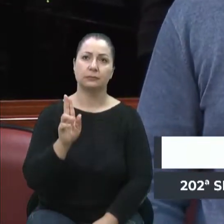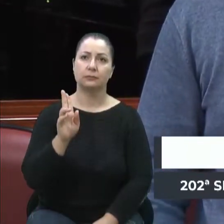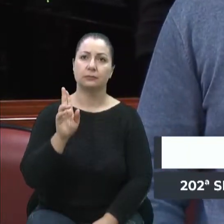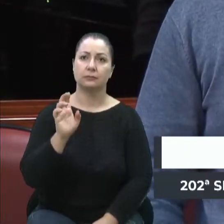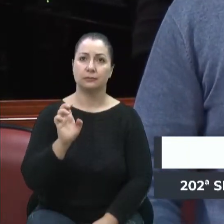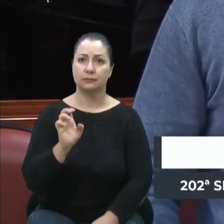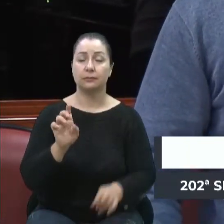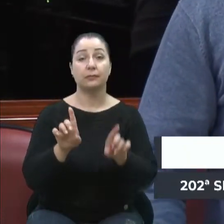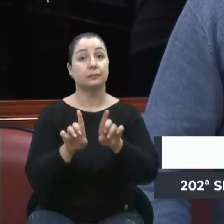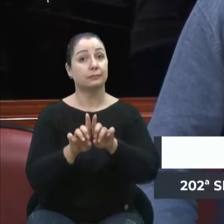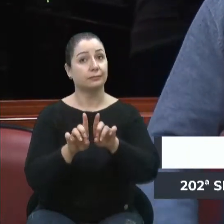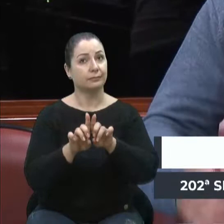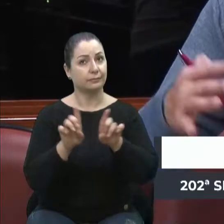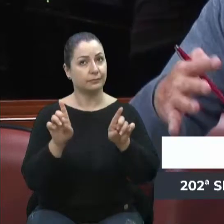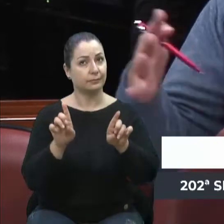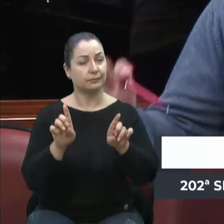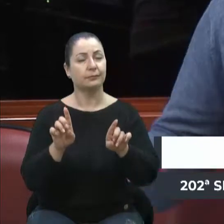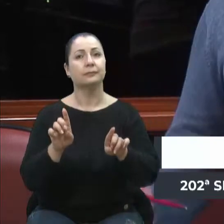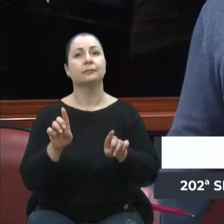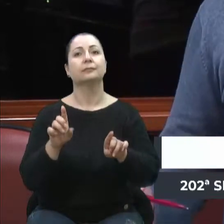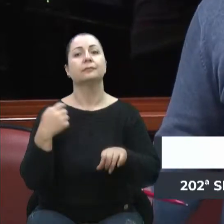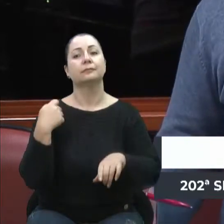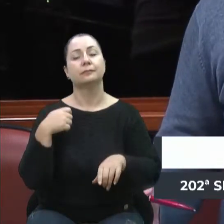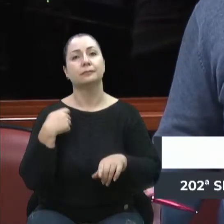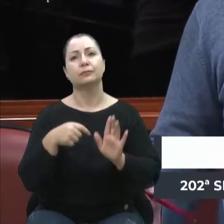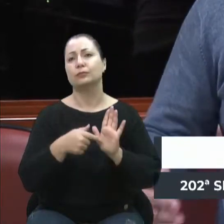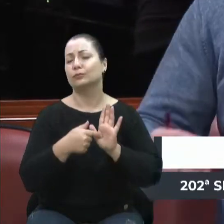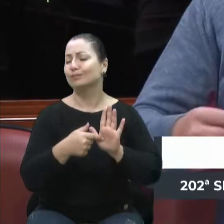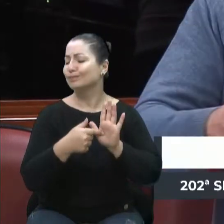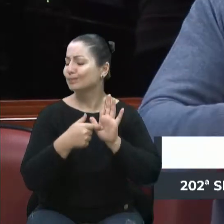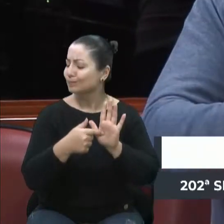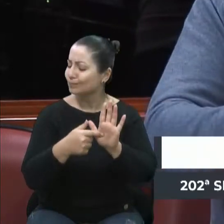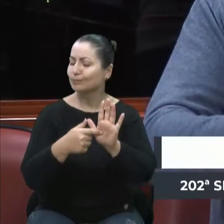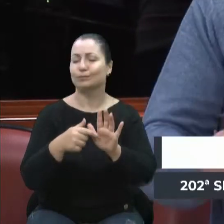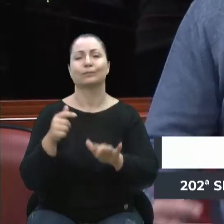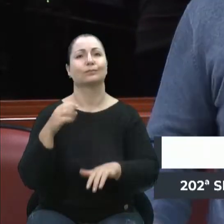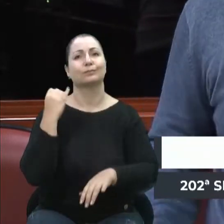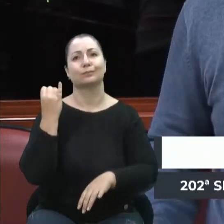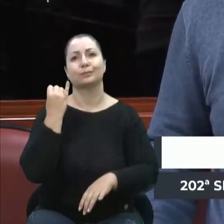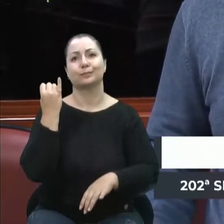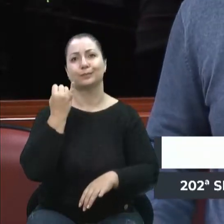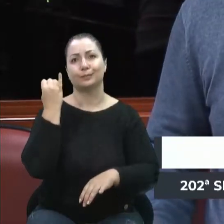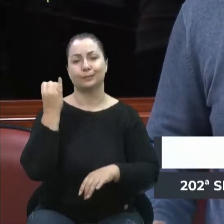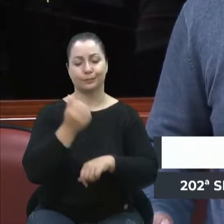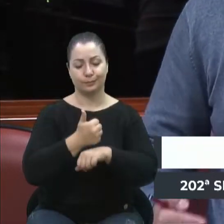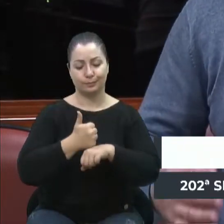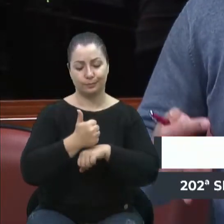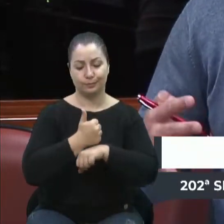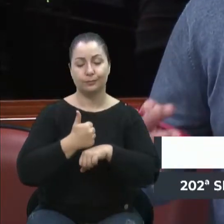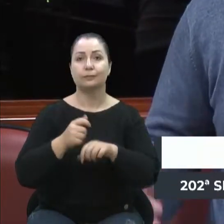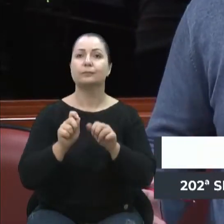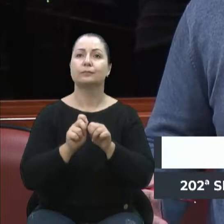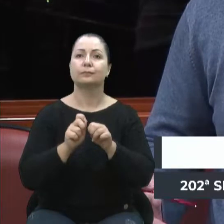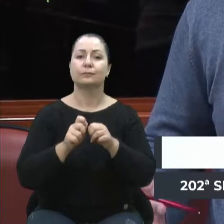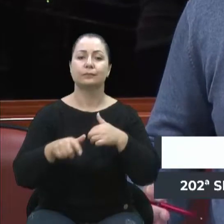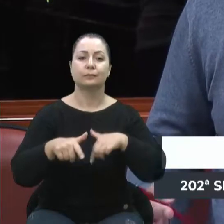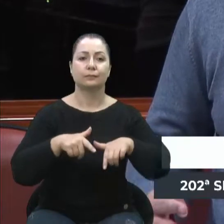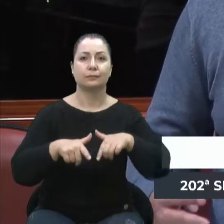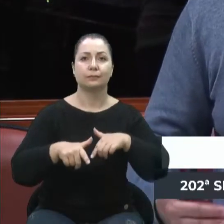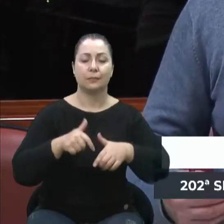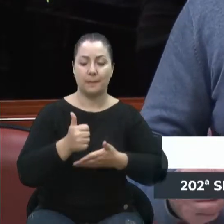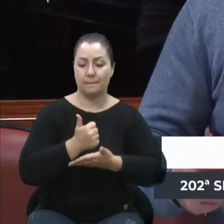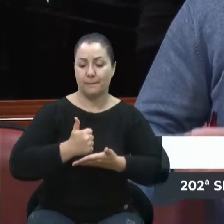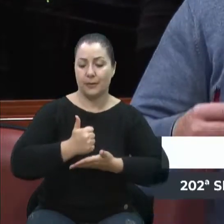de endemia e os agentes comunitários da saúde que fazem um trabalho essencial,